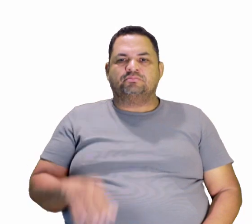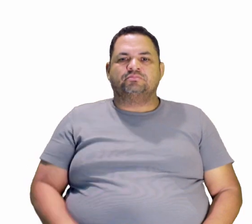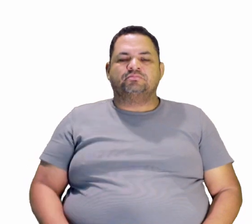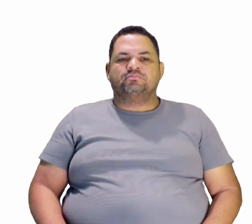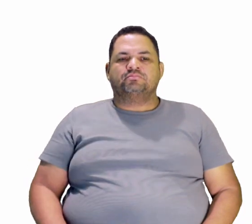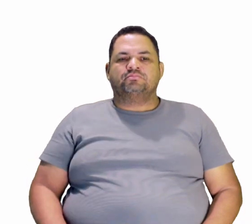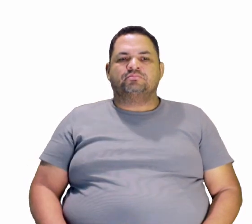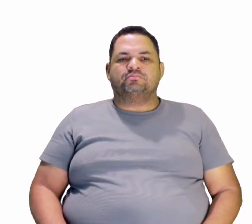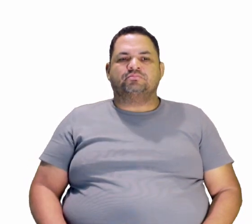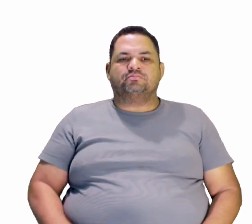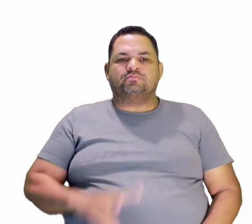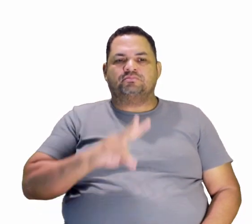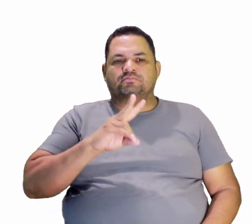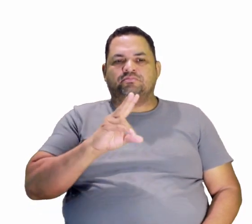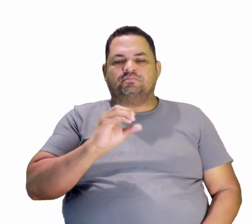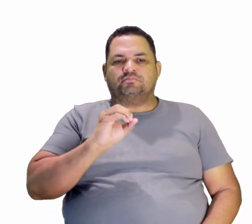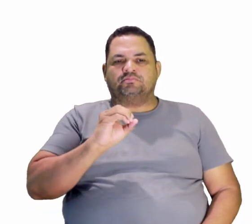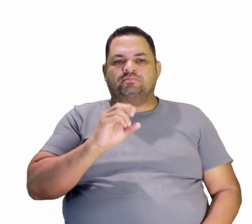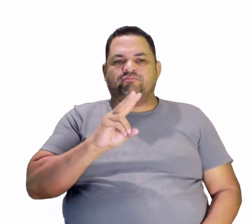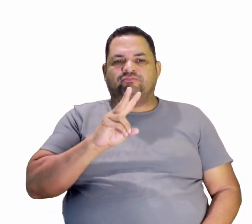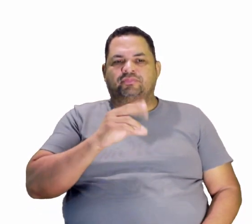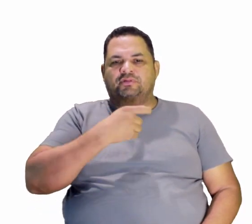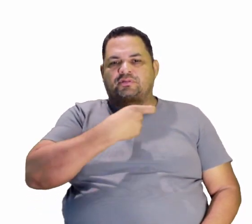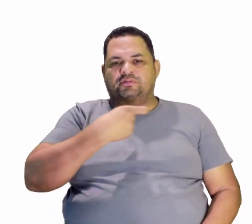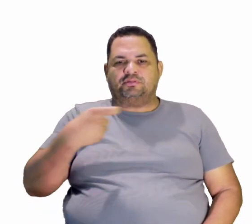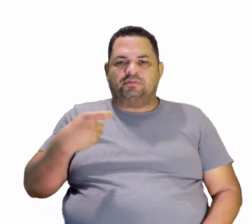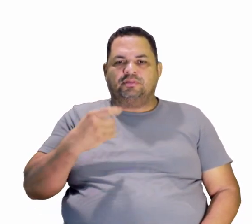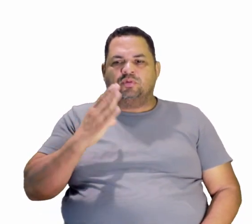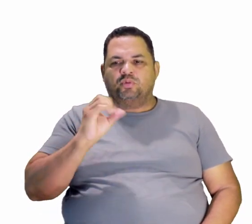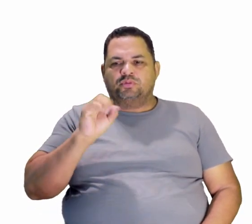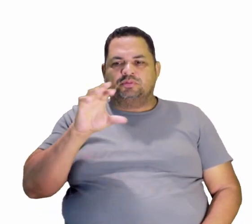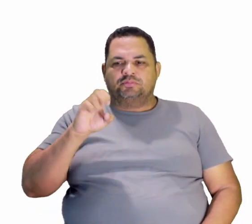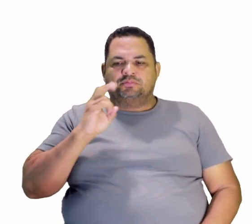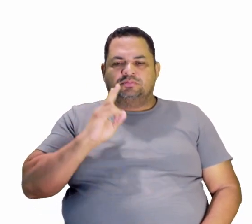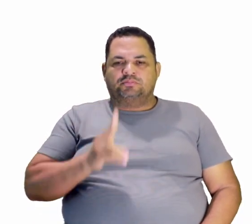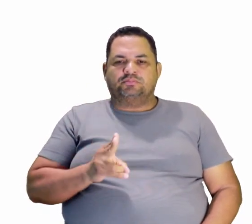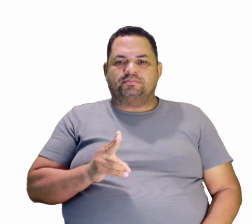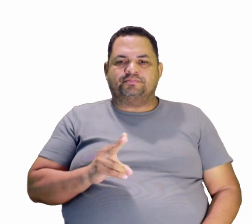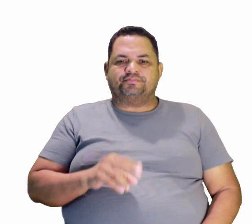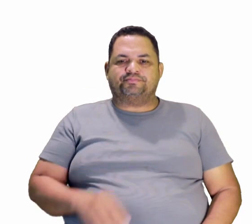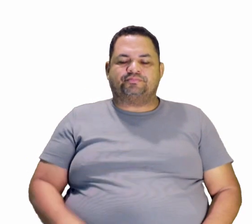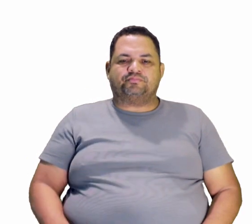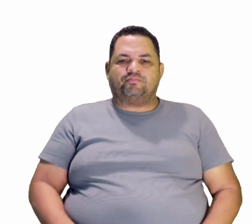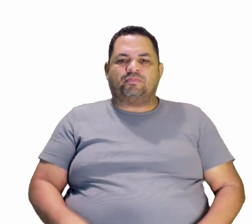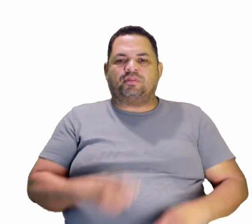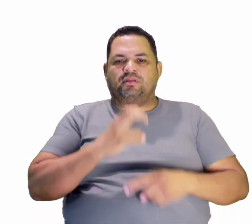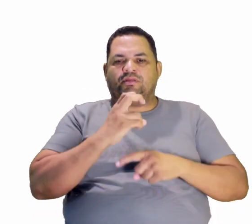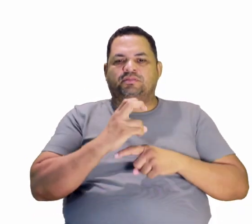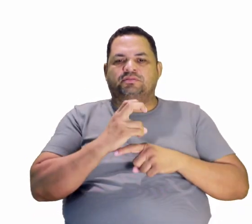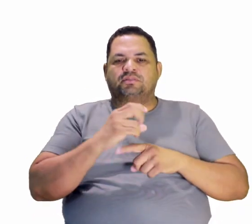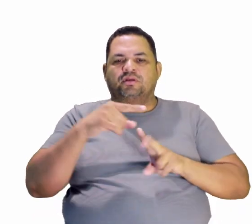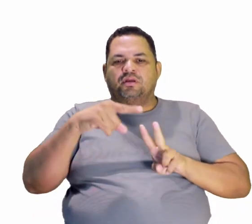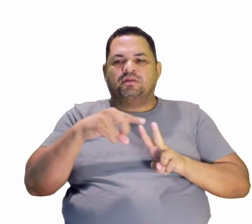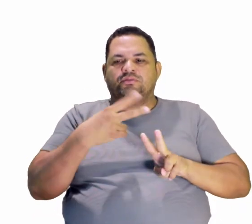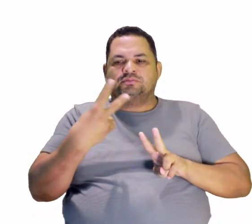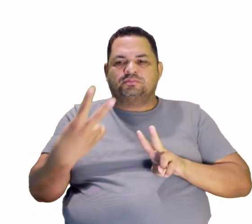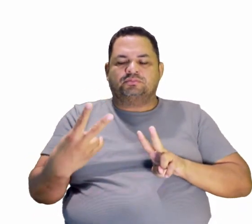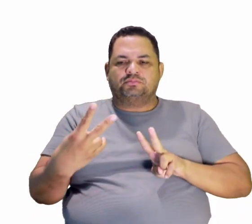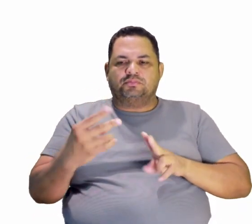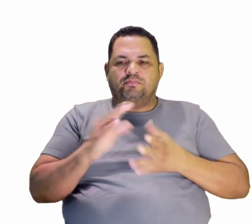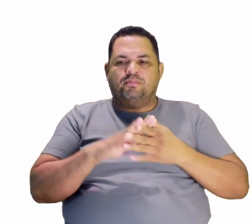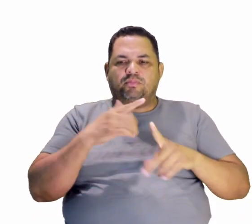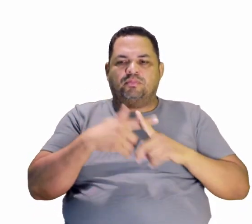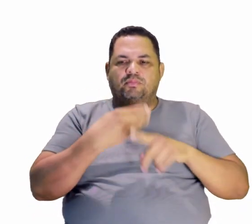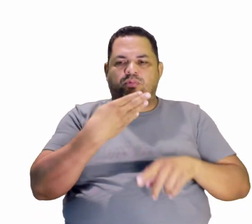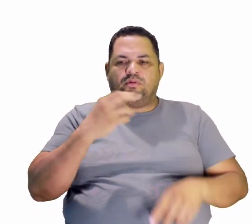X. E o Vx, lembrando que agora é o cosseno. Mas o cosseno é igual ao seno. É 5 raiz de 2 também, porque o